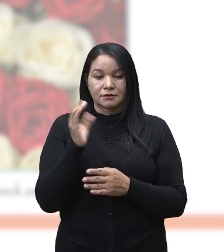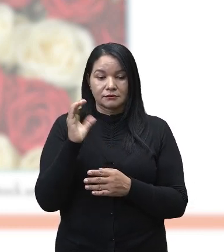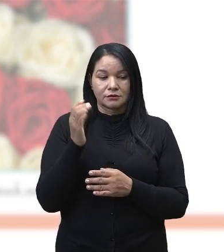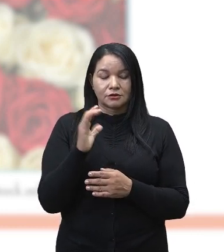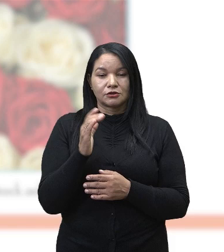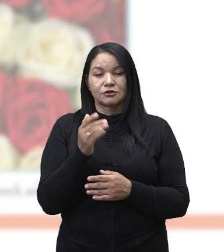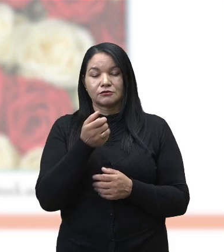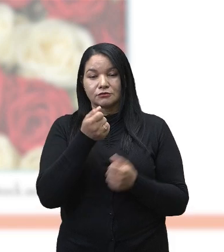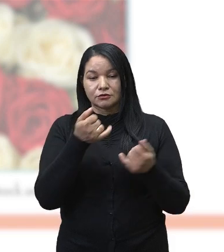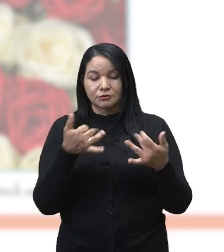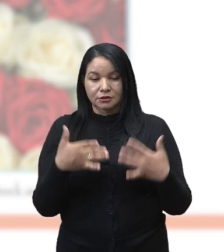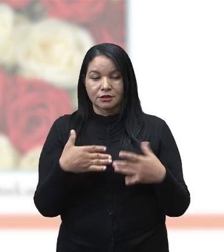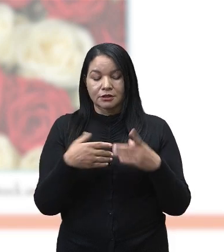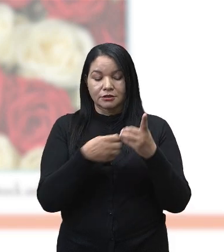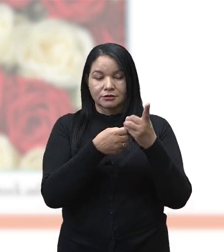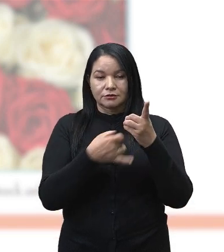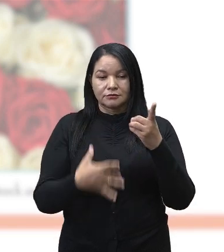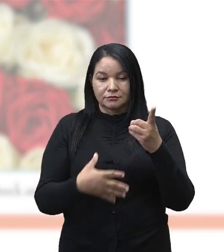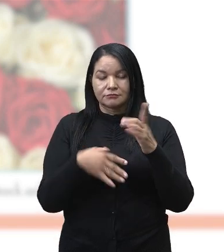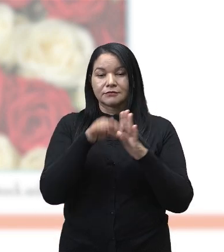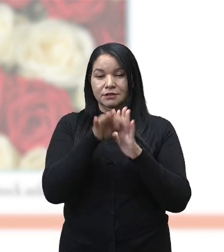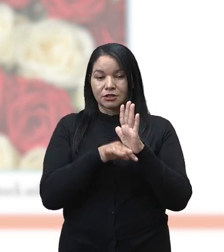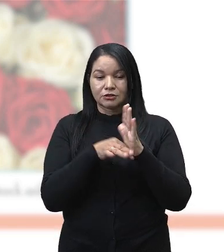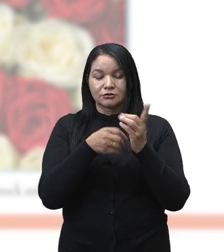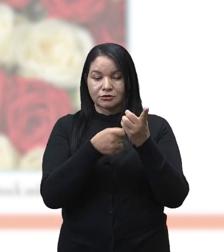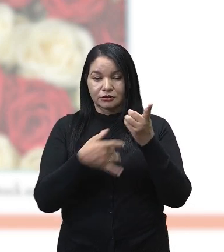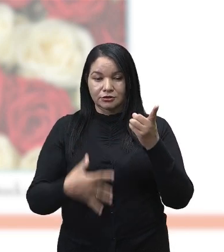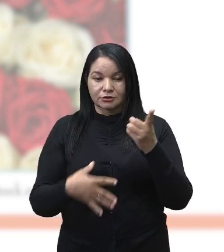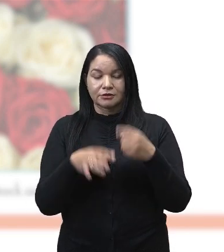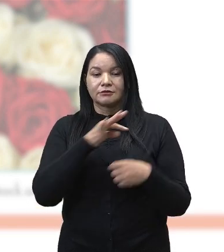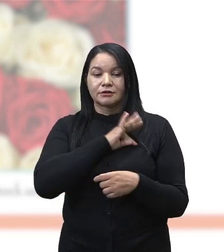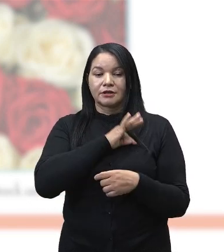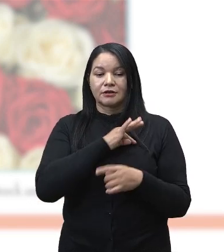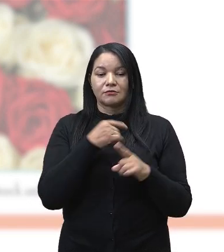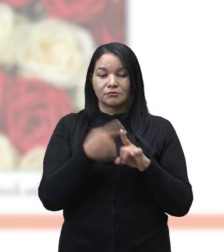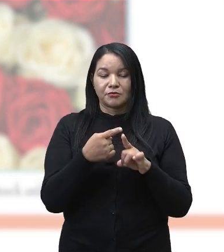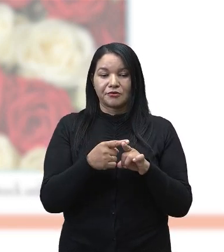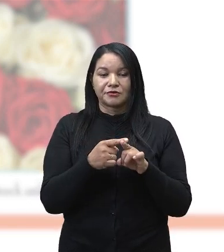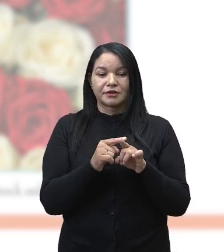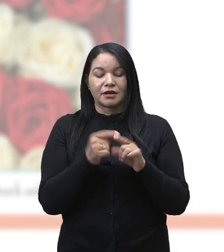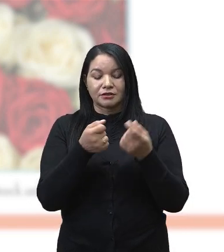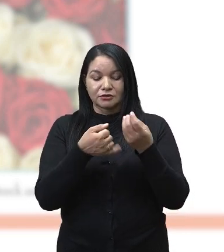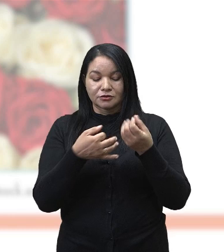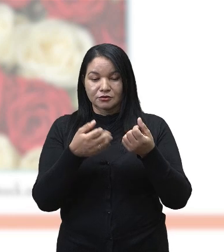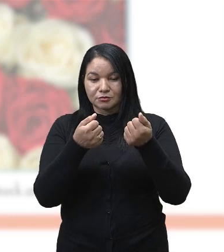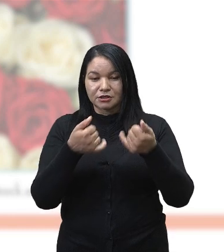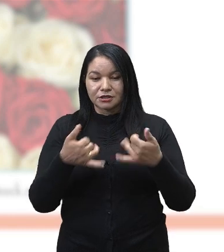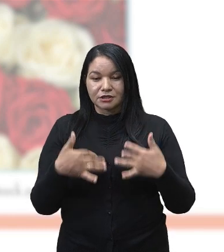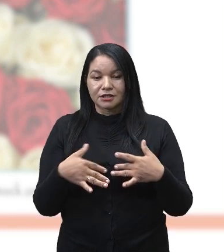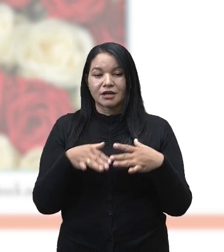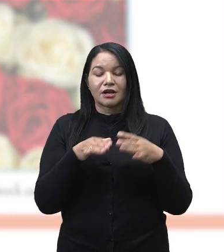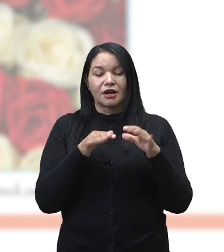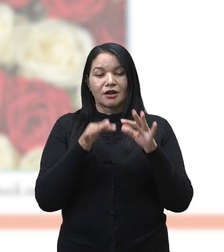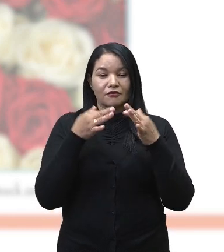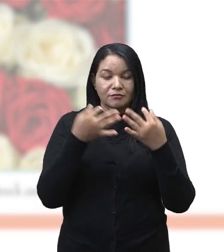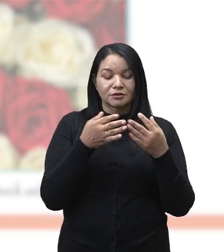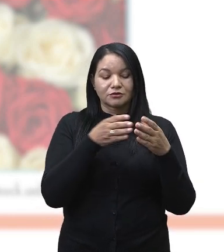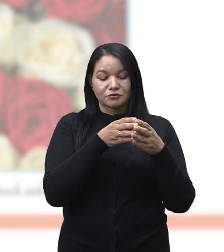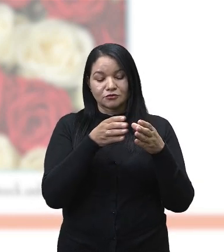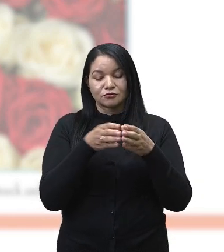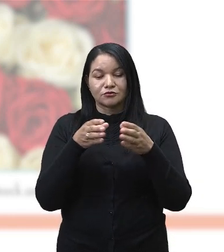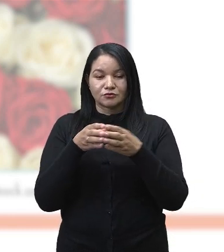de texto descritivo técnico. Ele está descrevendo toda a família, né? O grupo de arbustos